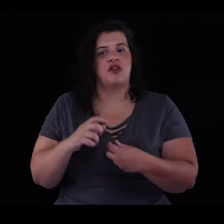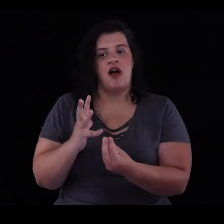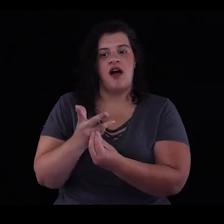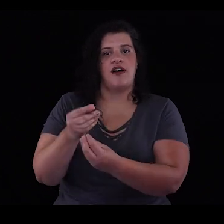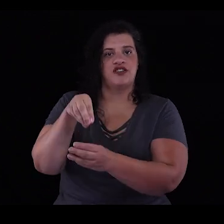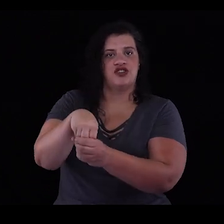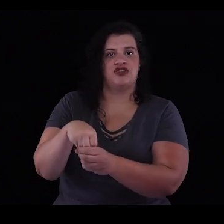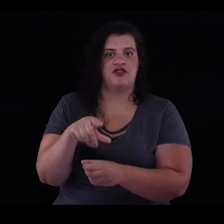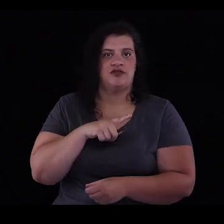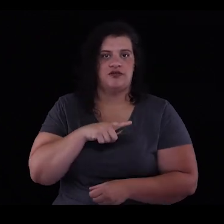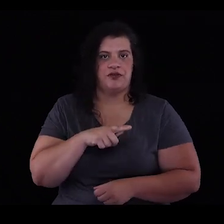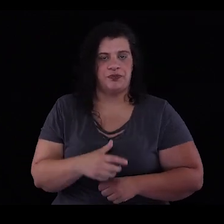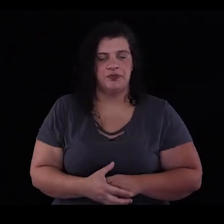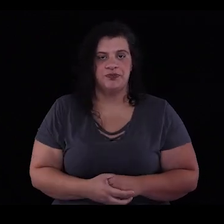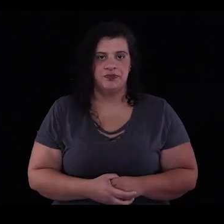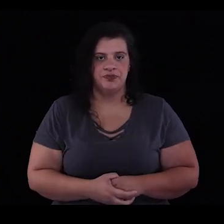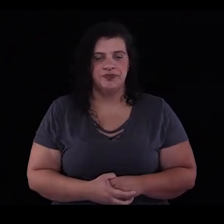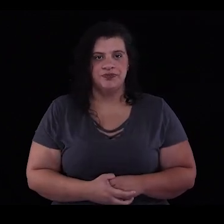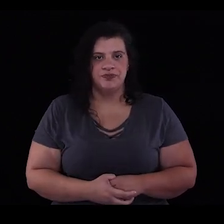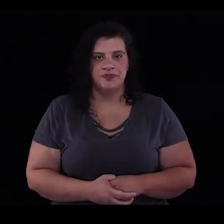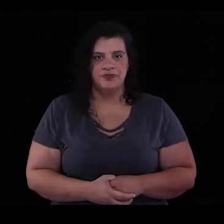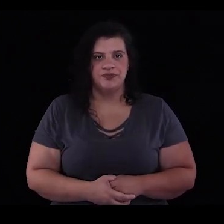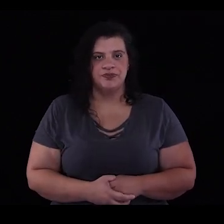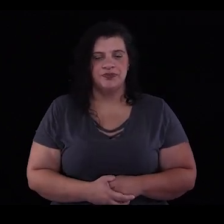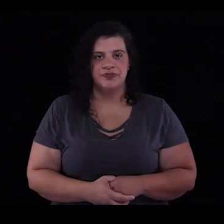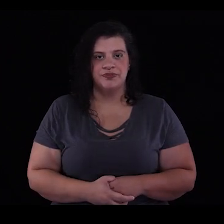de arte carrega.